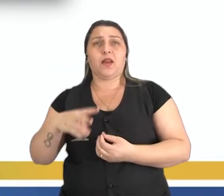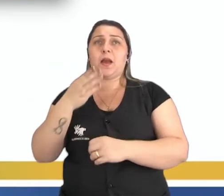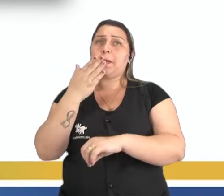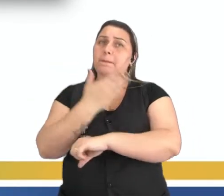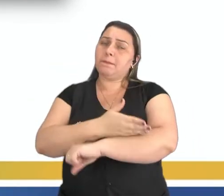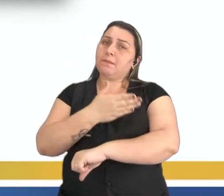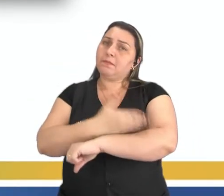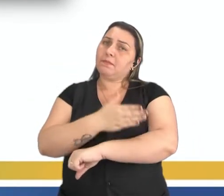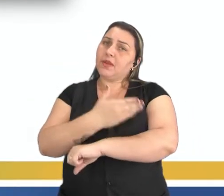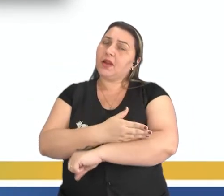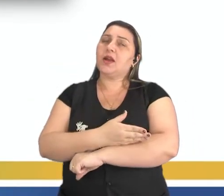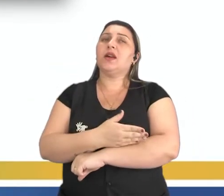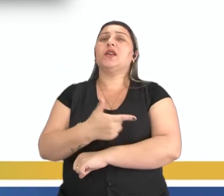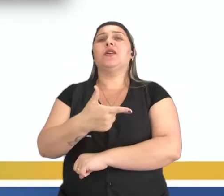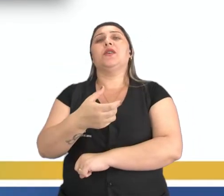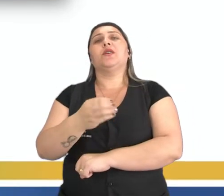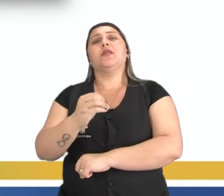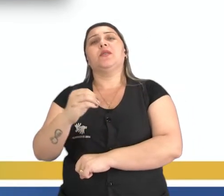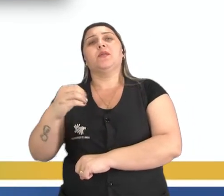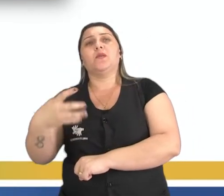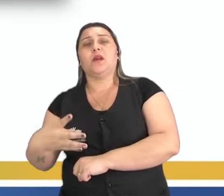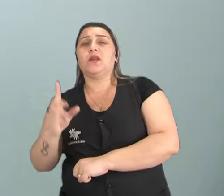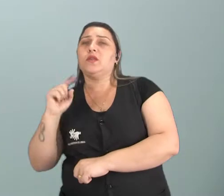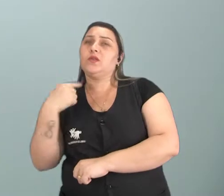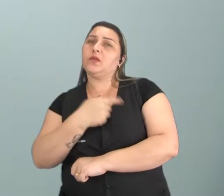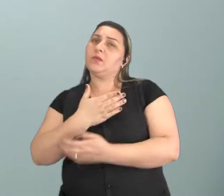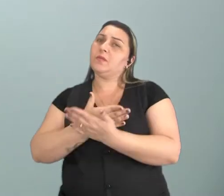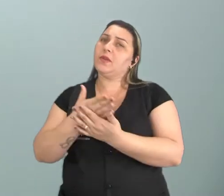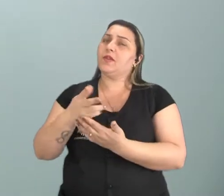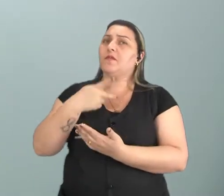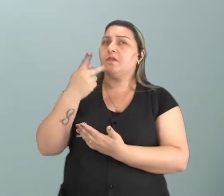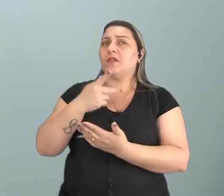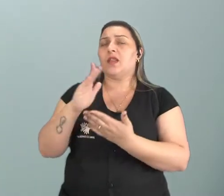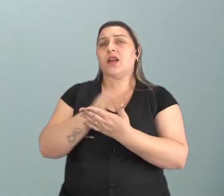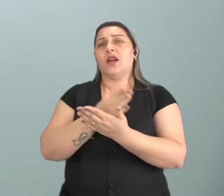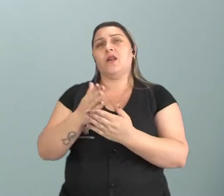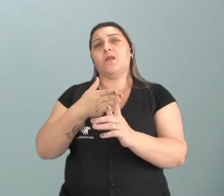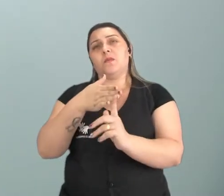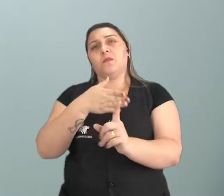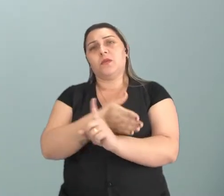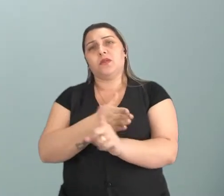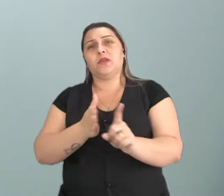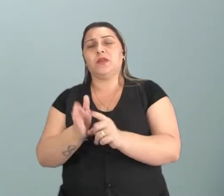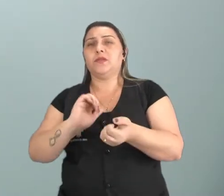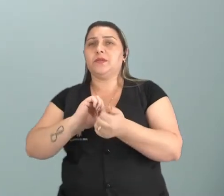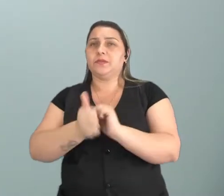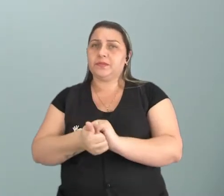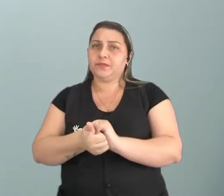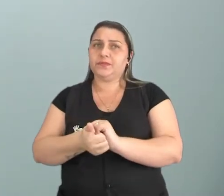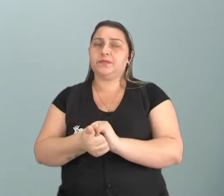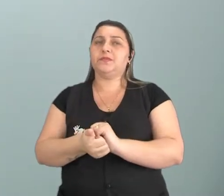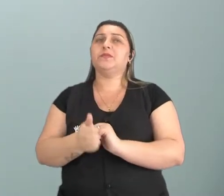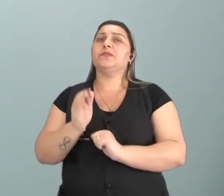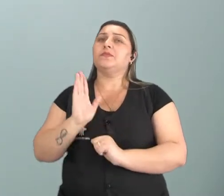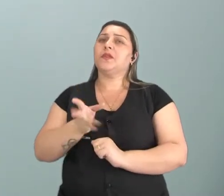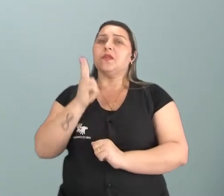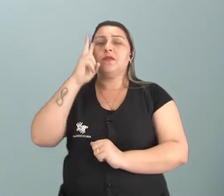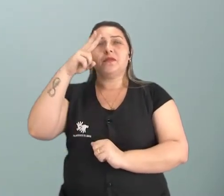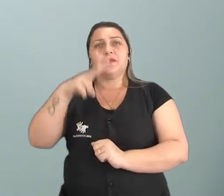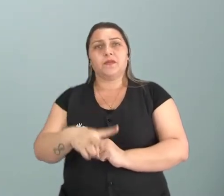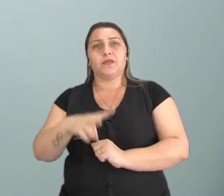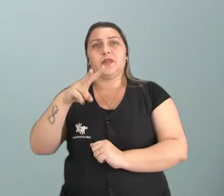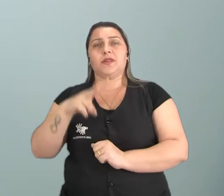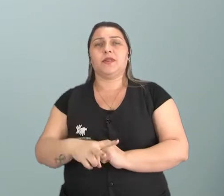prática recente, 2004, porque quando a gente começa a falar de algumas modalidades esportivas, a gente pode ver que